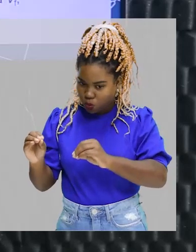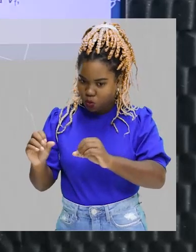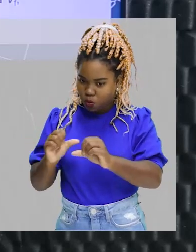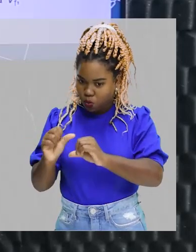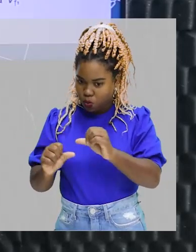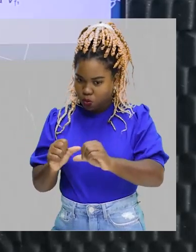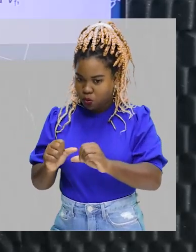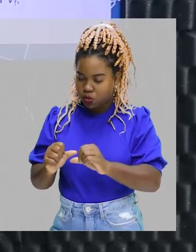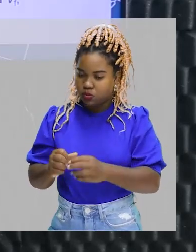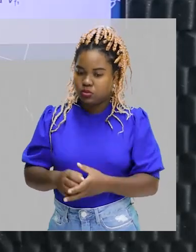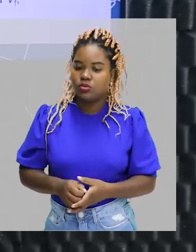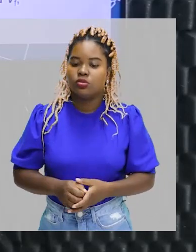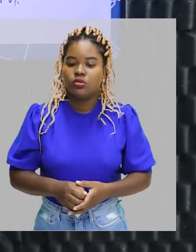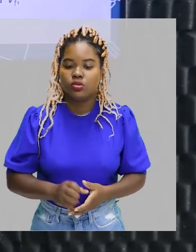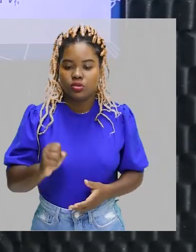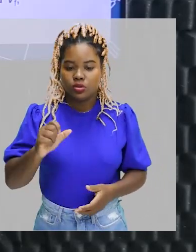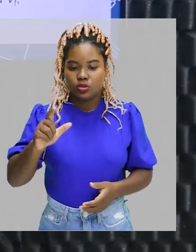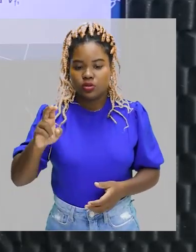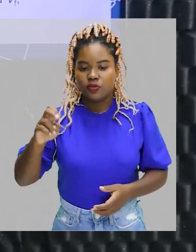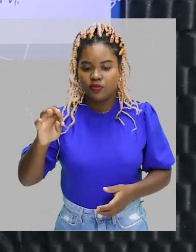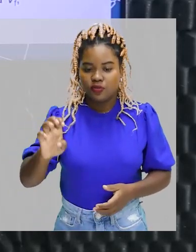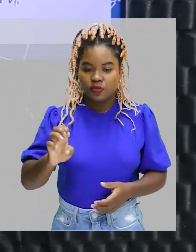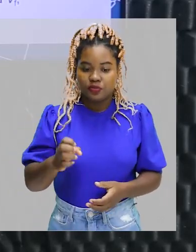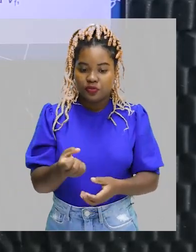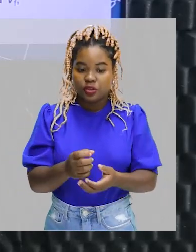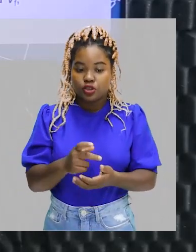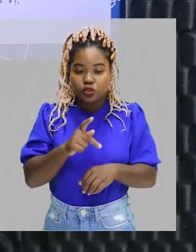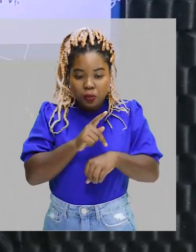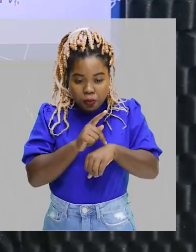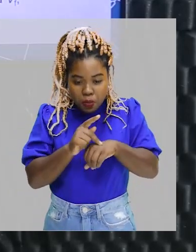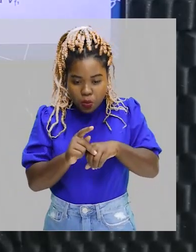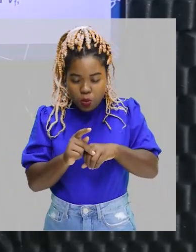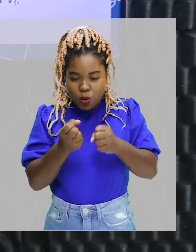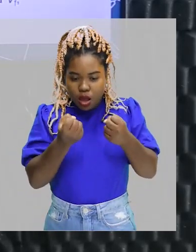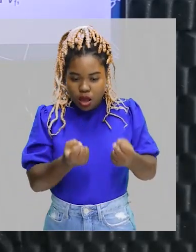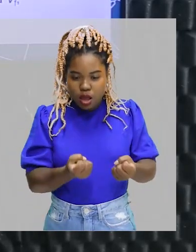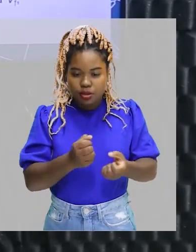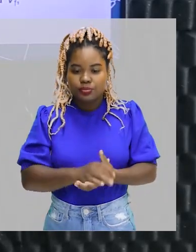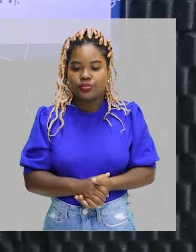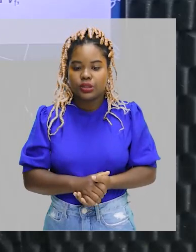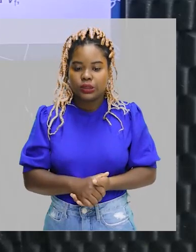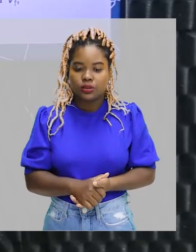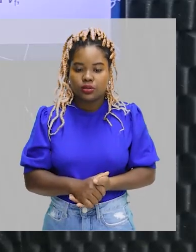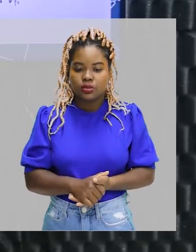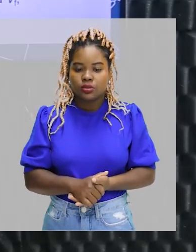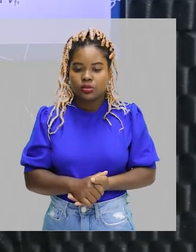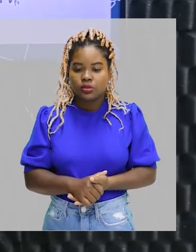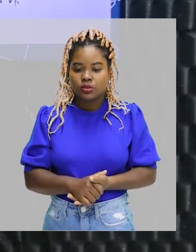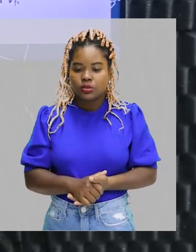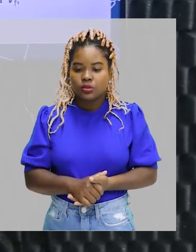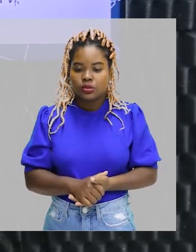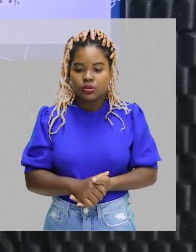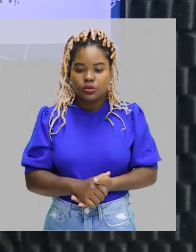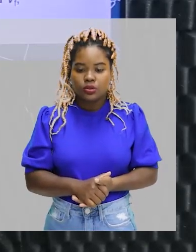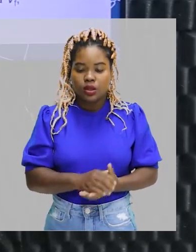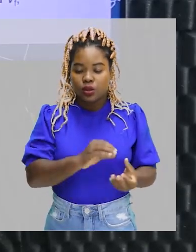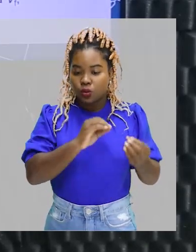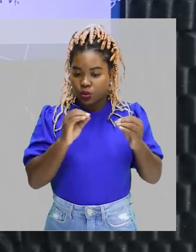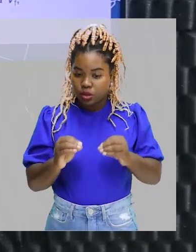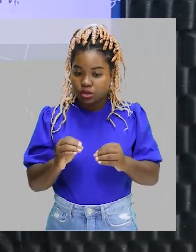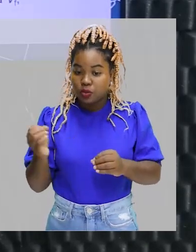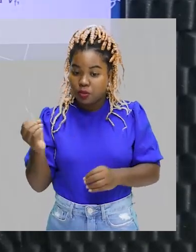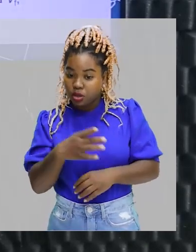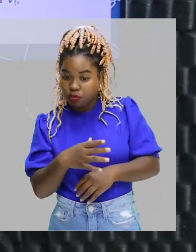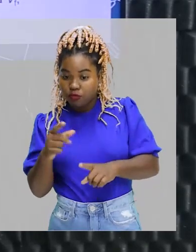solvente puro, certo? Eu vou adicionar o solvente. Com a adição desse solvente, né, eu vou ter uma nova